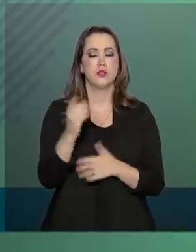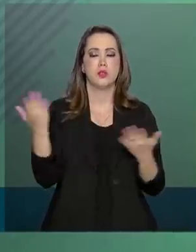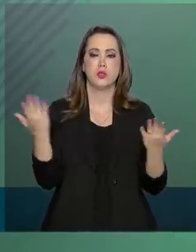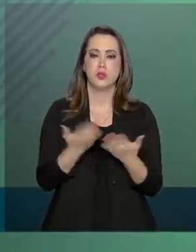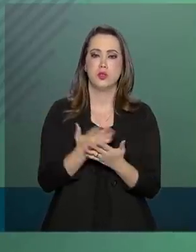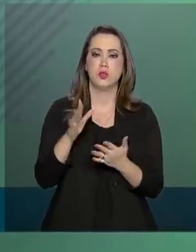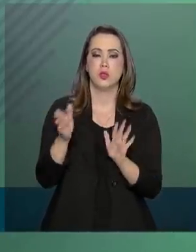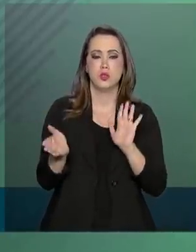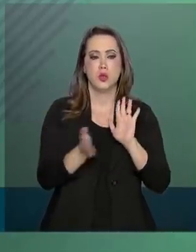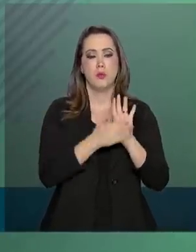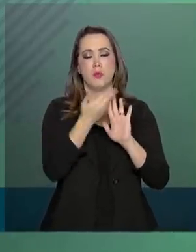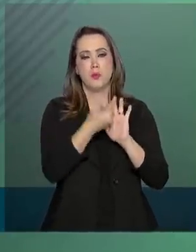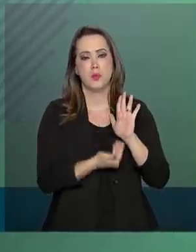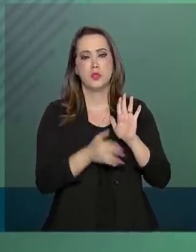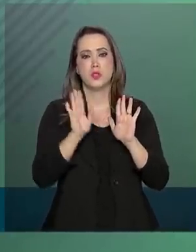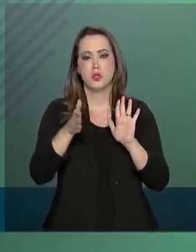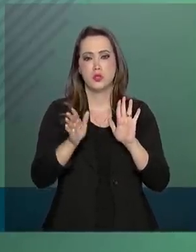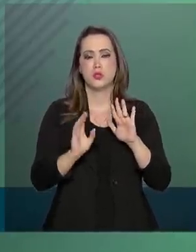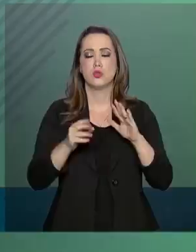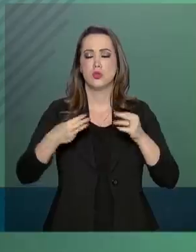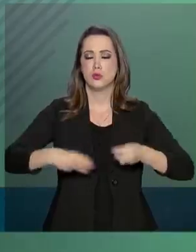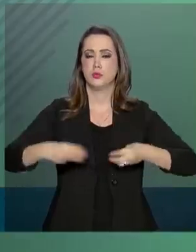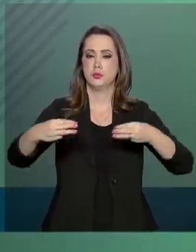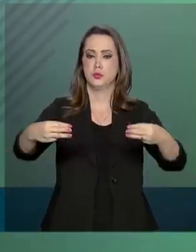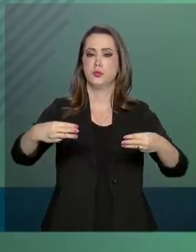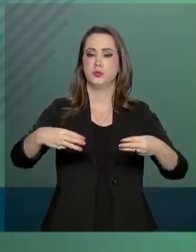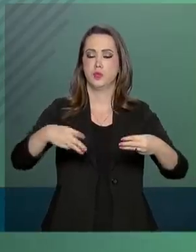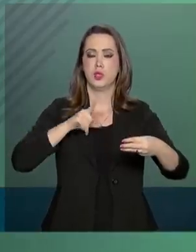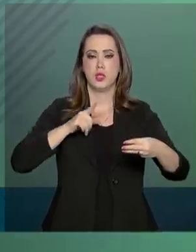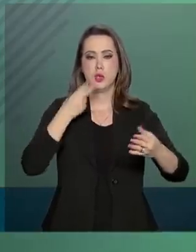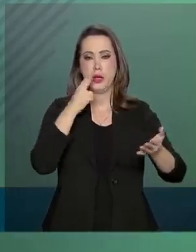postada já no site do ministério